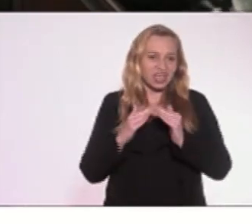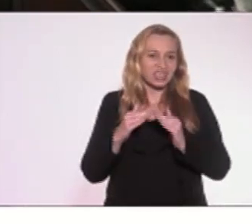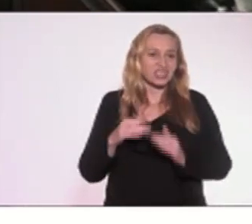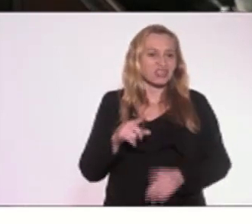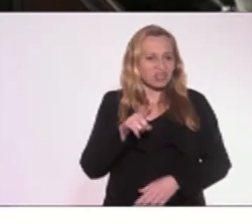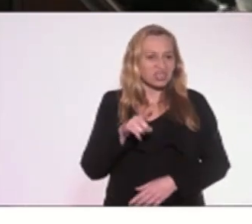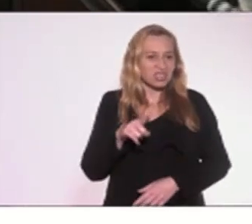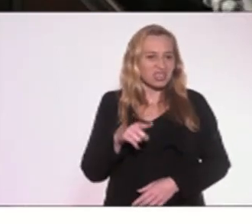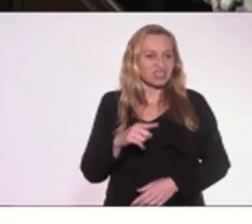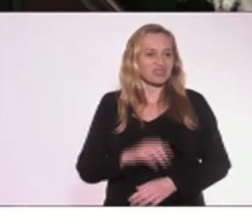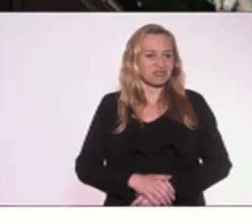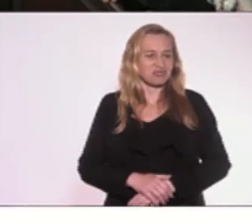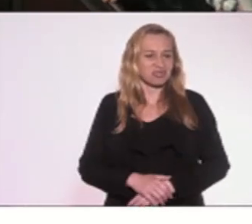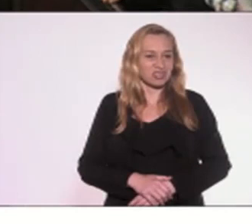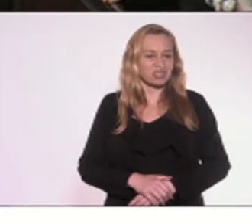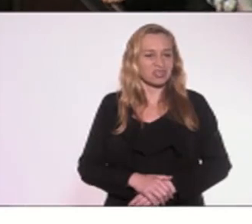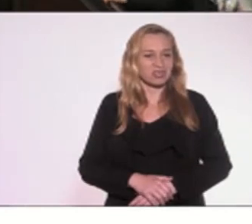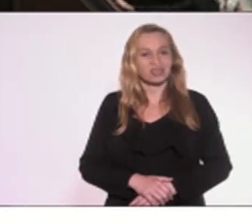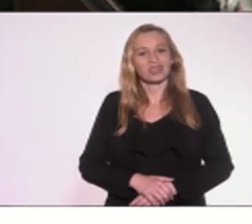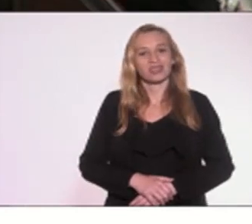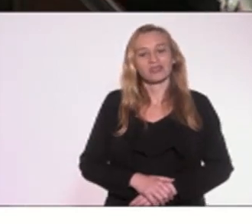Márcia?